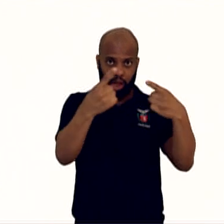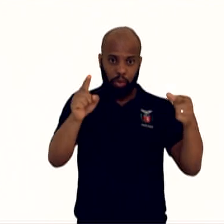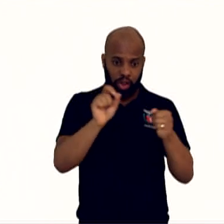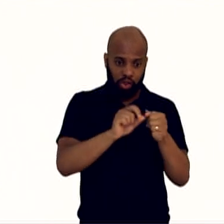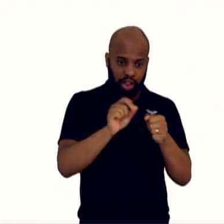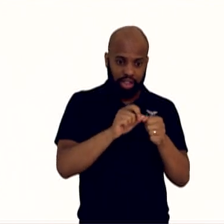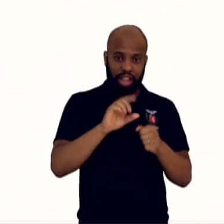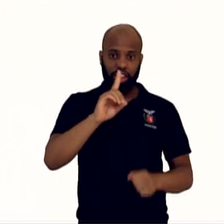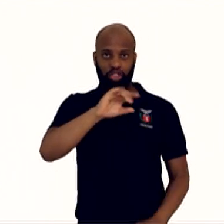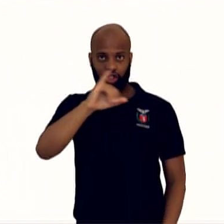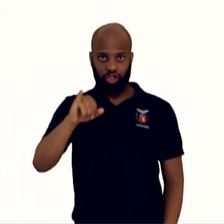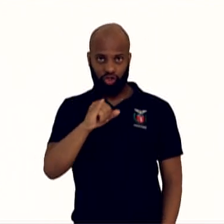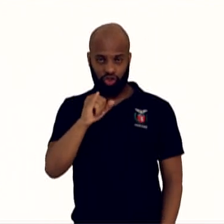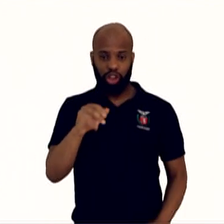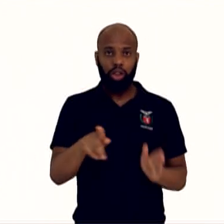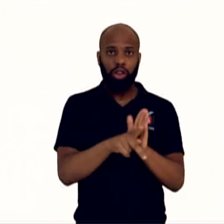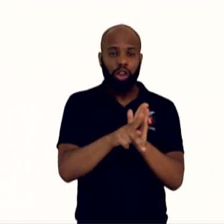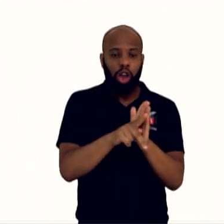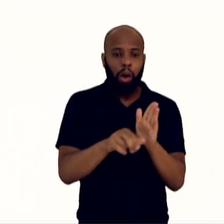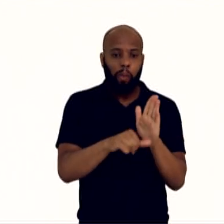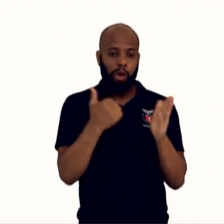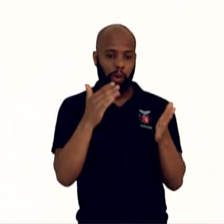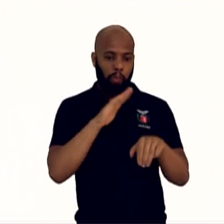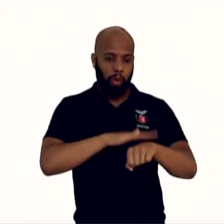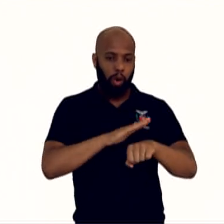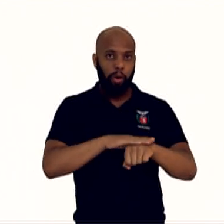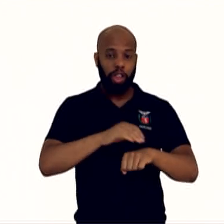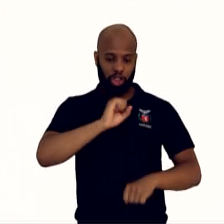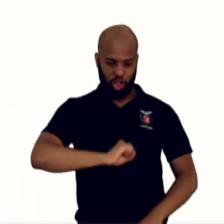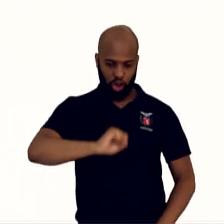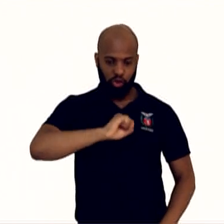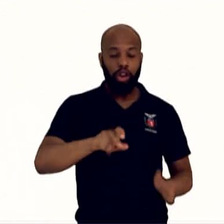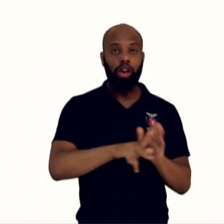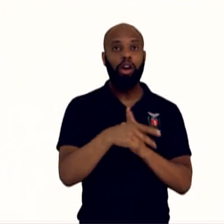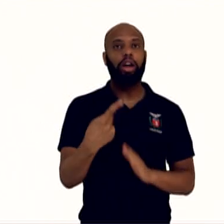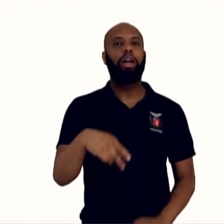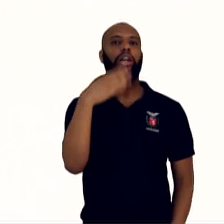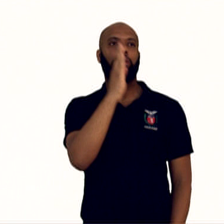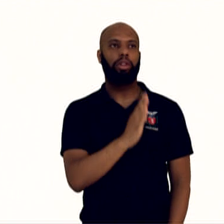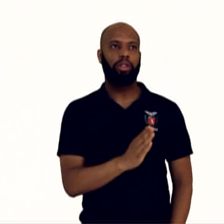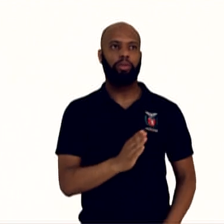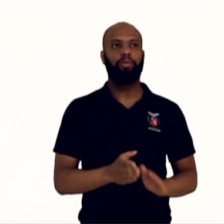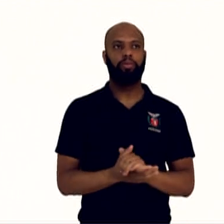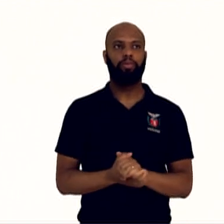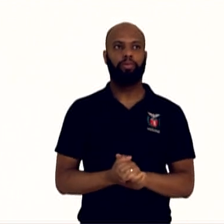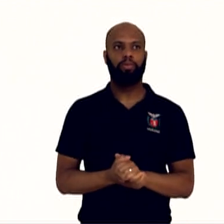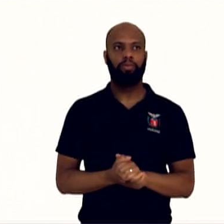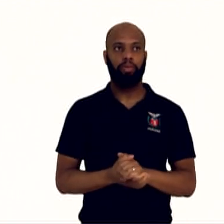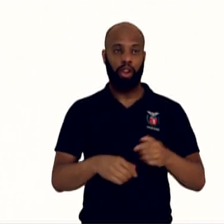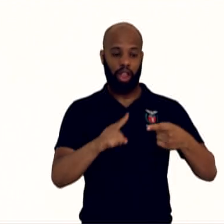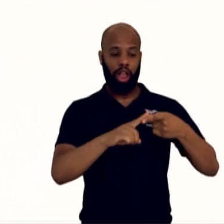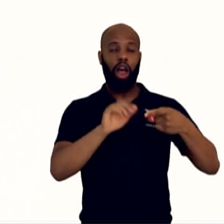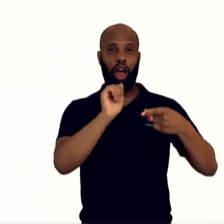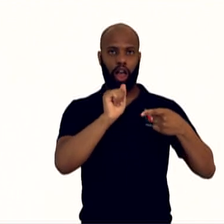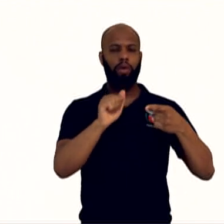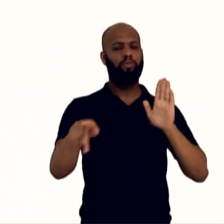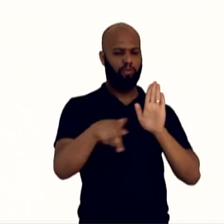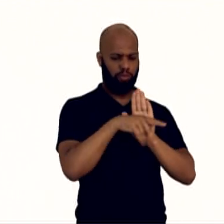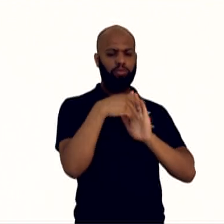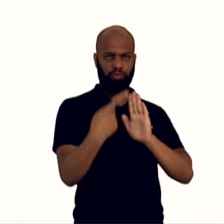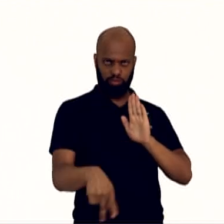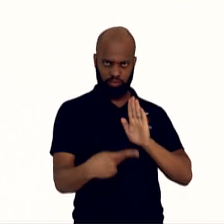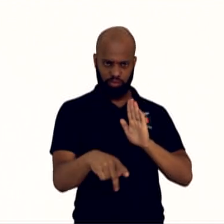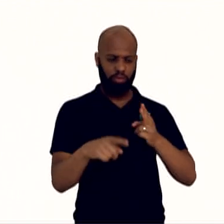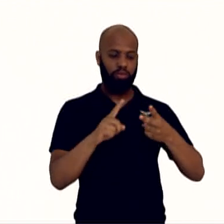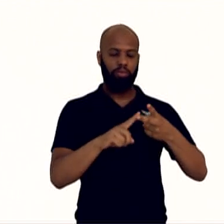feitas pelos DJs neste primeiro momento no funk no Brasil. Certo? Letra A, eram